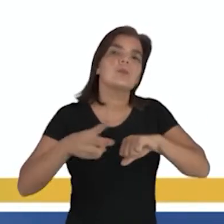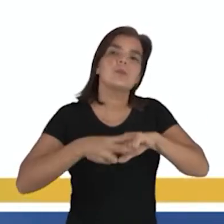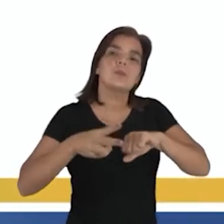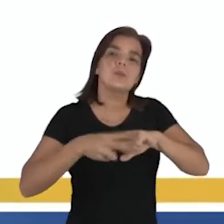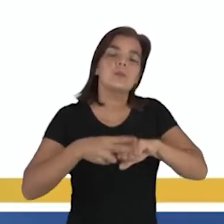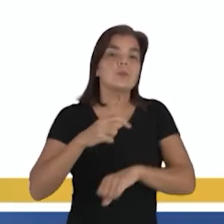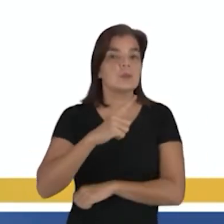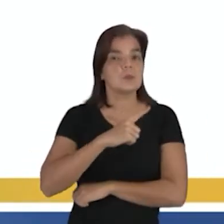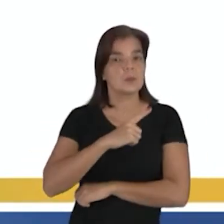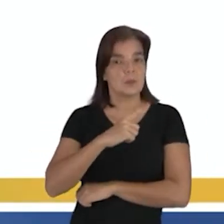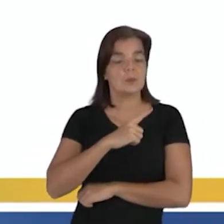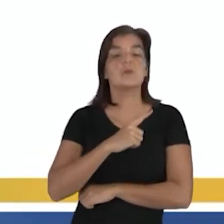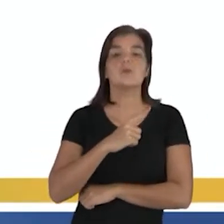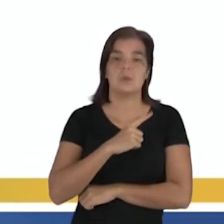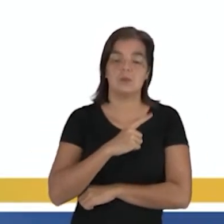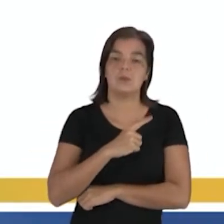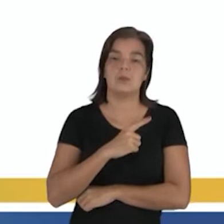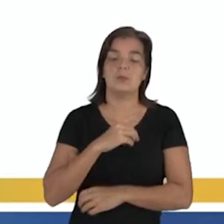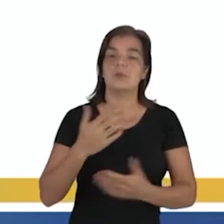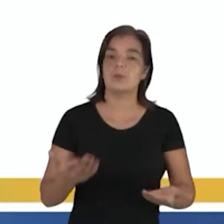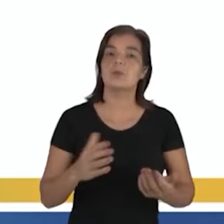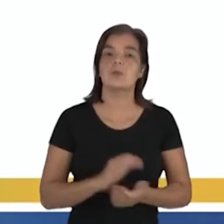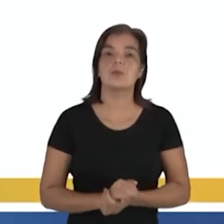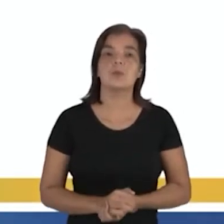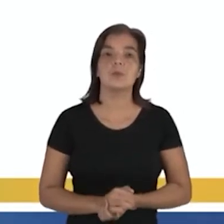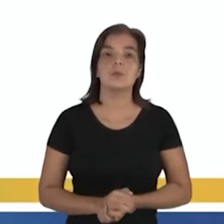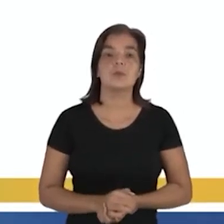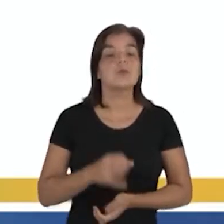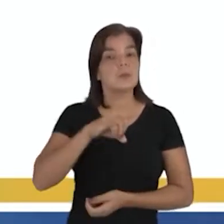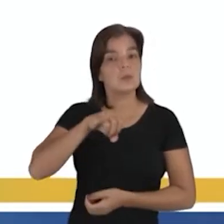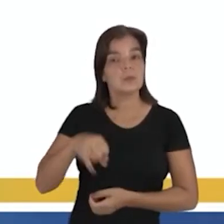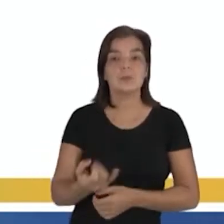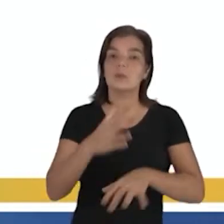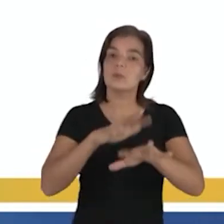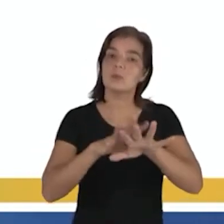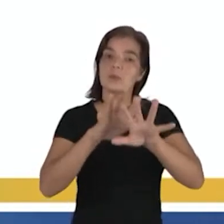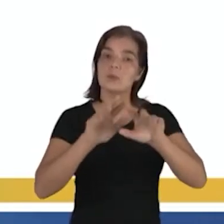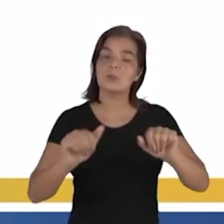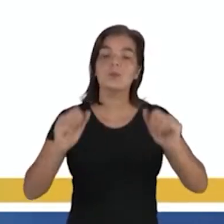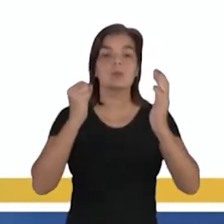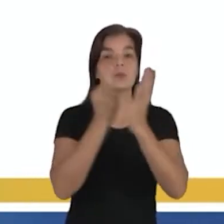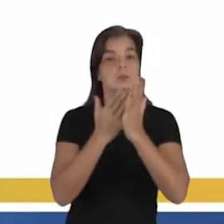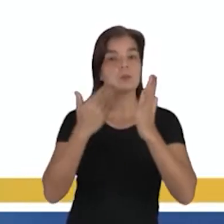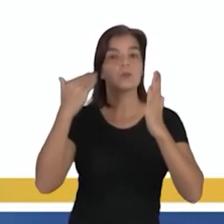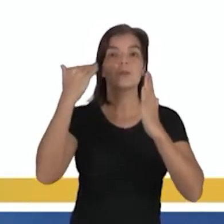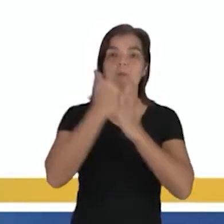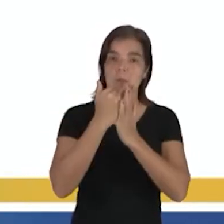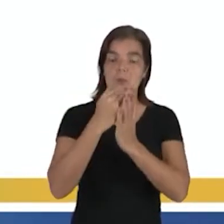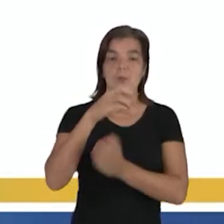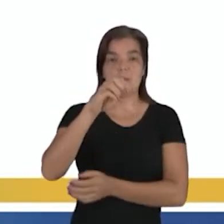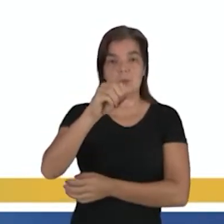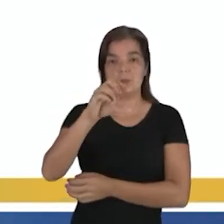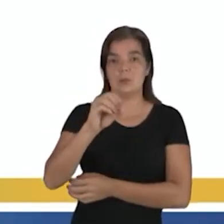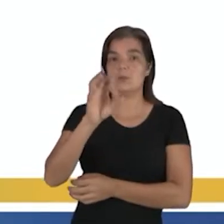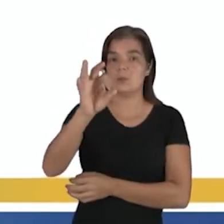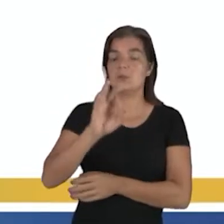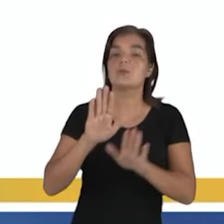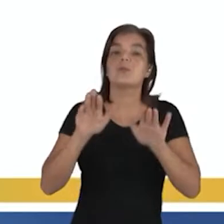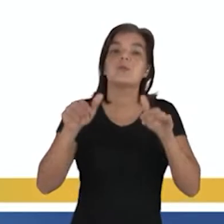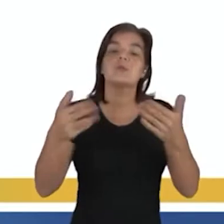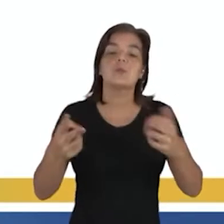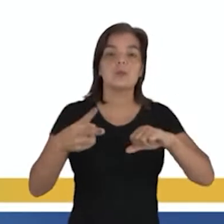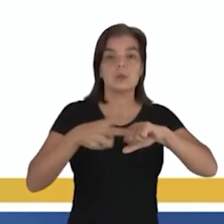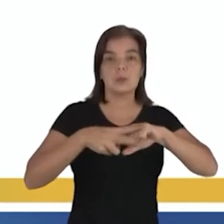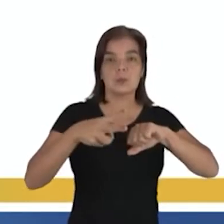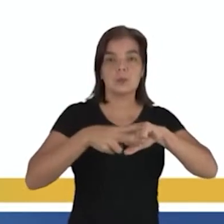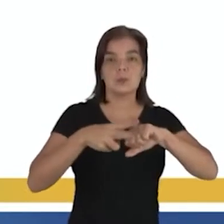verbal que nós temos na frase "a chance de cura ultrapassa os 90%"? Qual é a